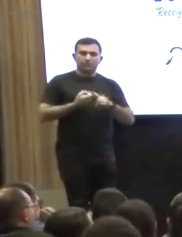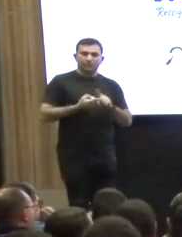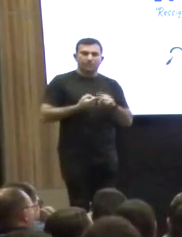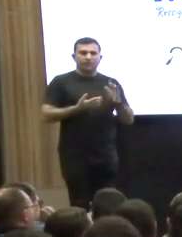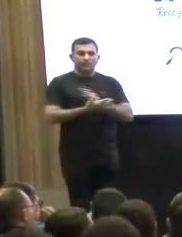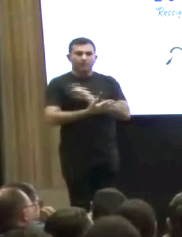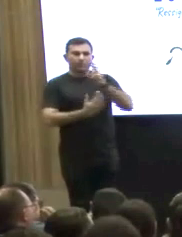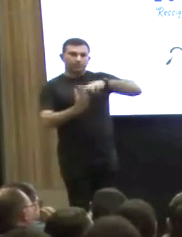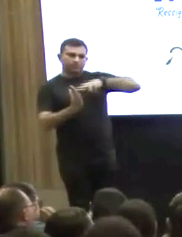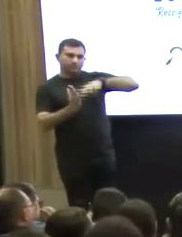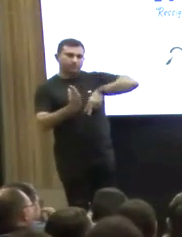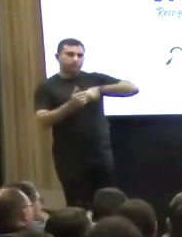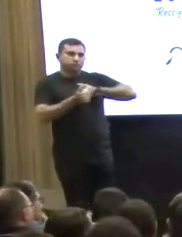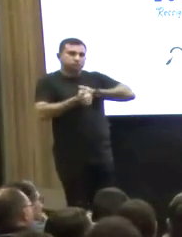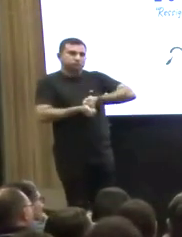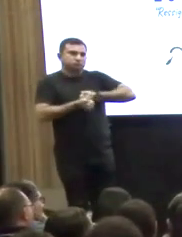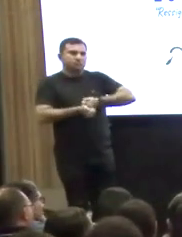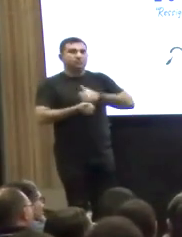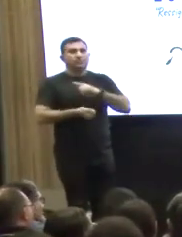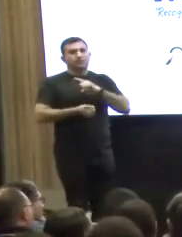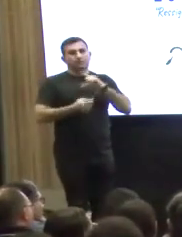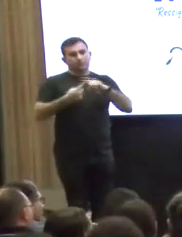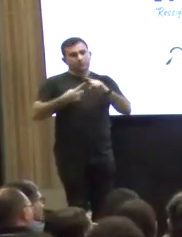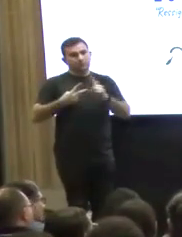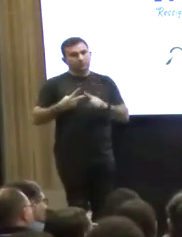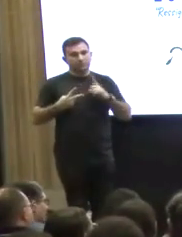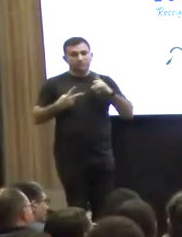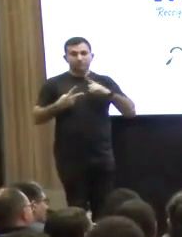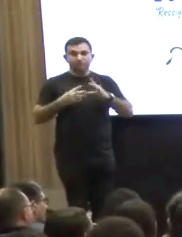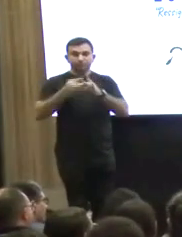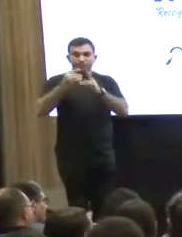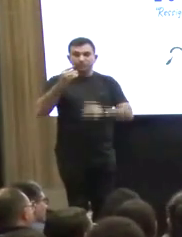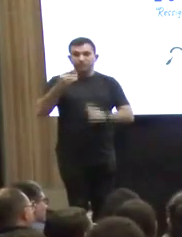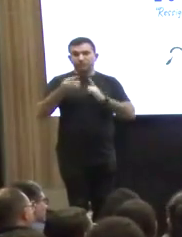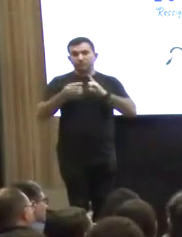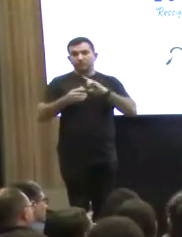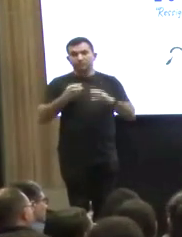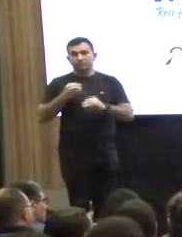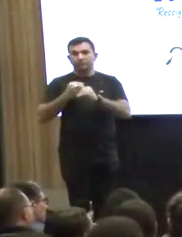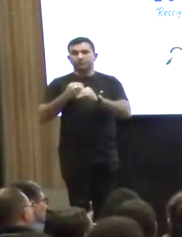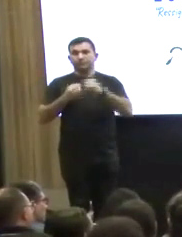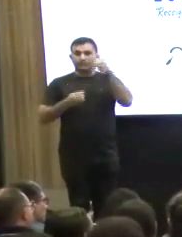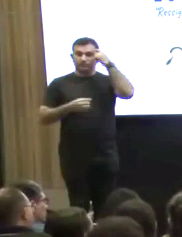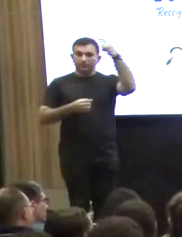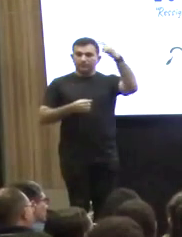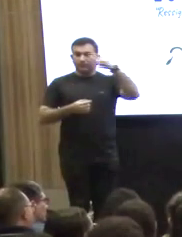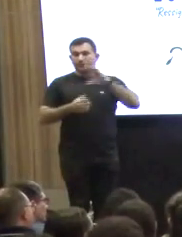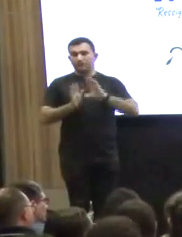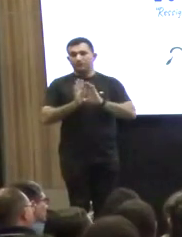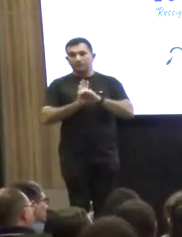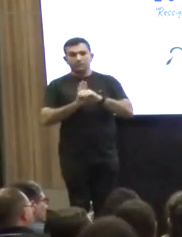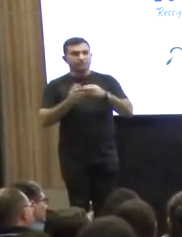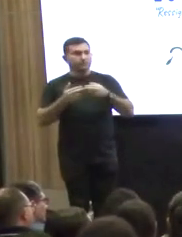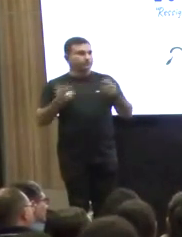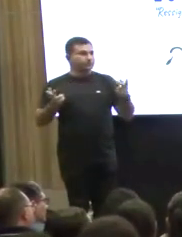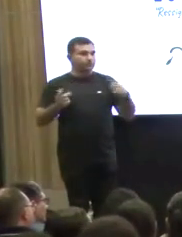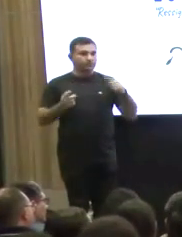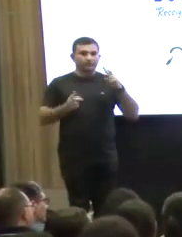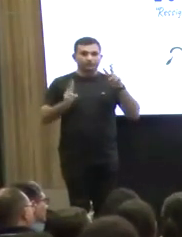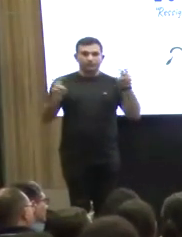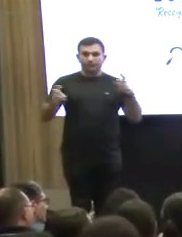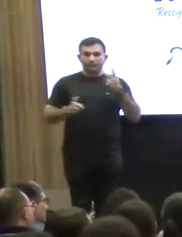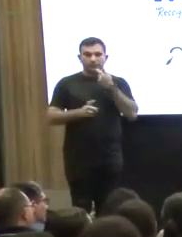muito conservadoras dessas duas dimensões, né? Que são mais do que ideias, mais do que conceito. Nós estamos falando da vida